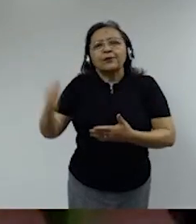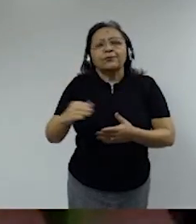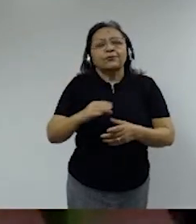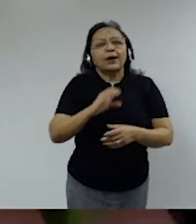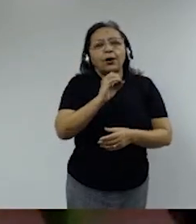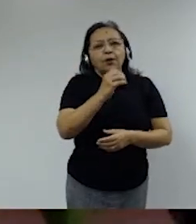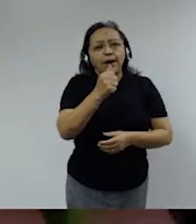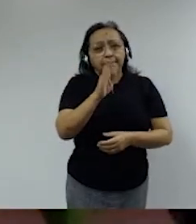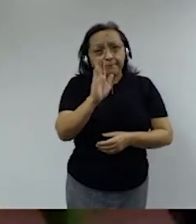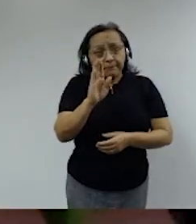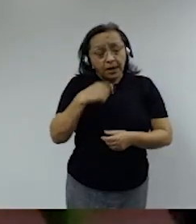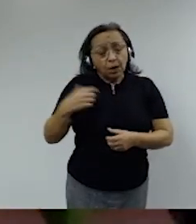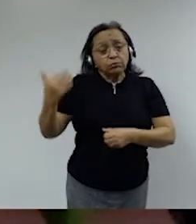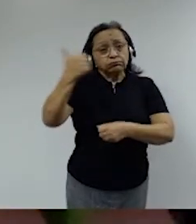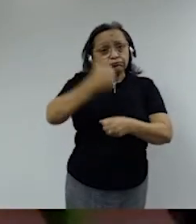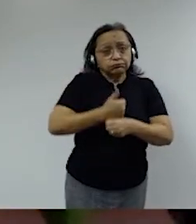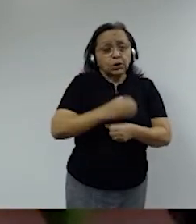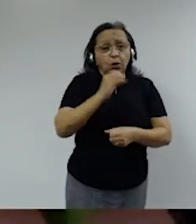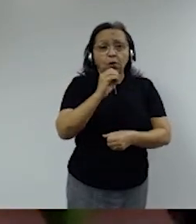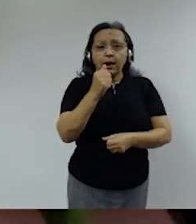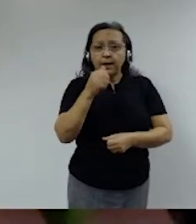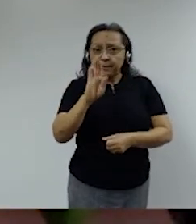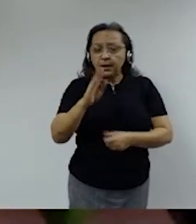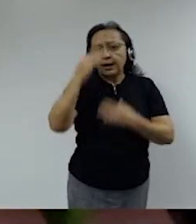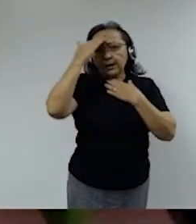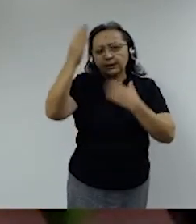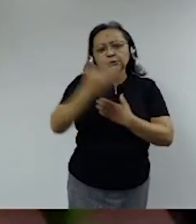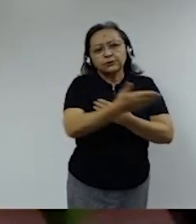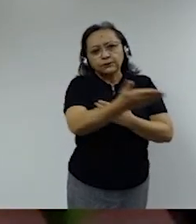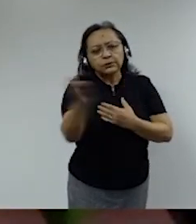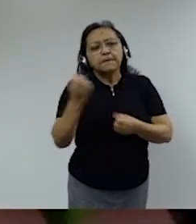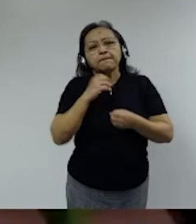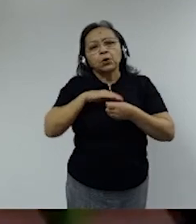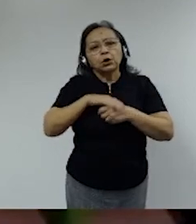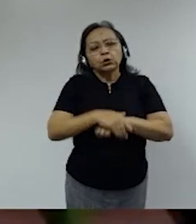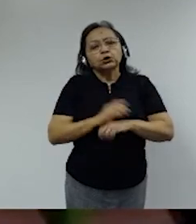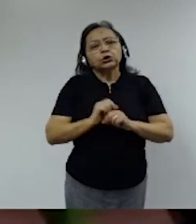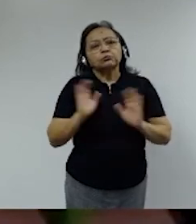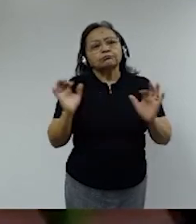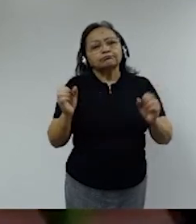de cada um de vocês. Boa noite, e eu encerro